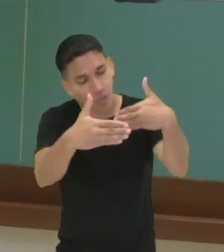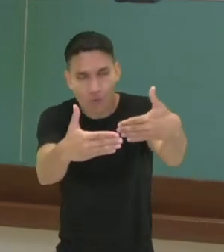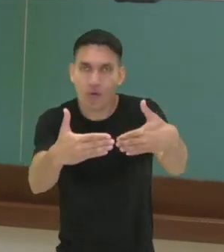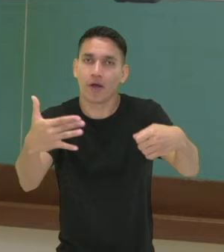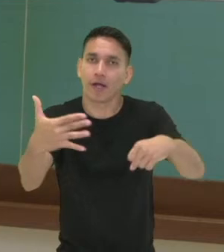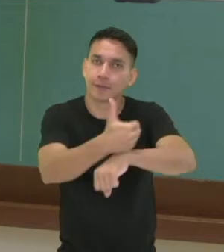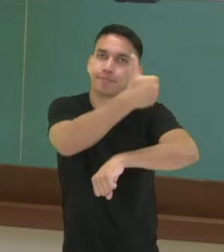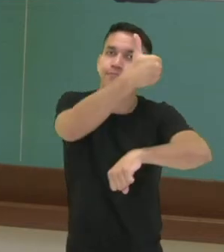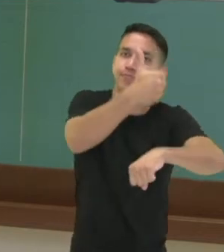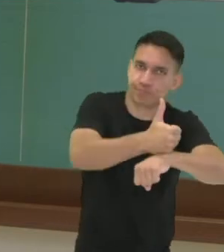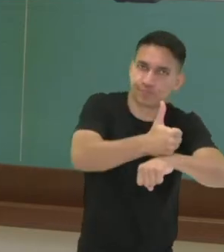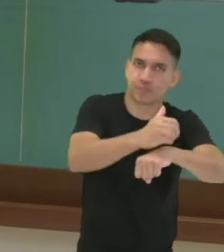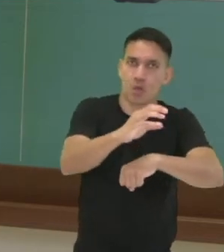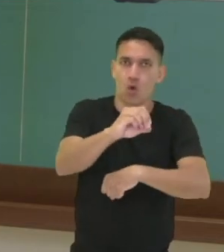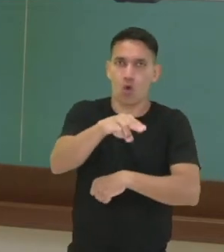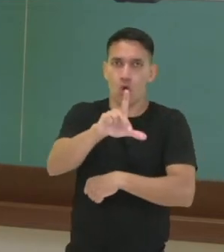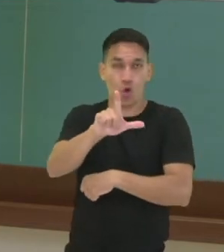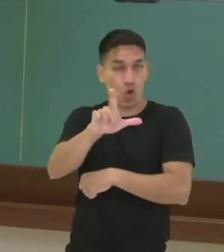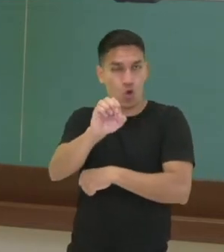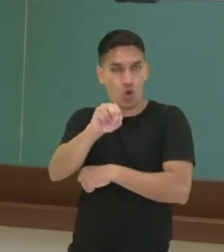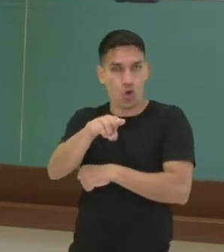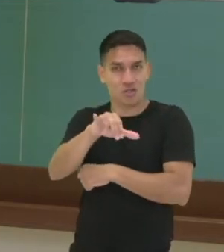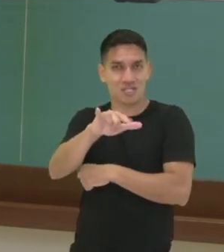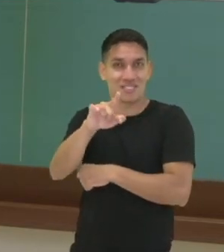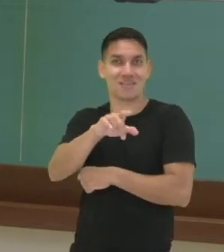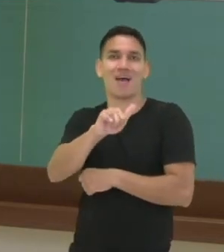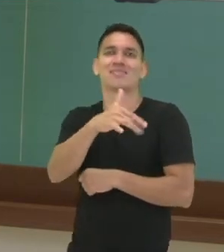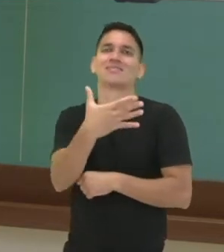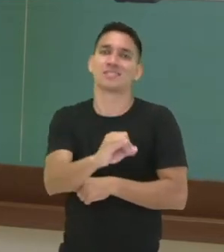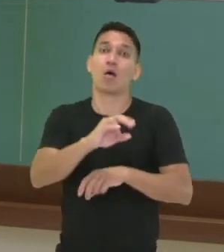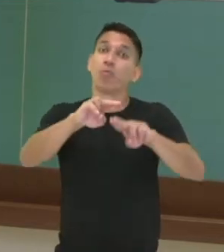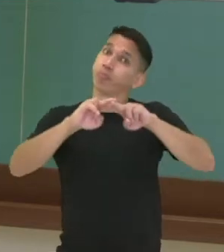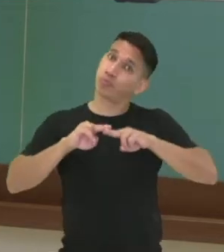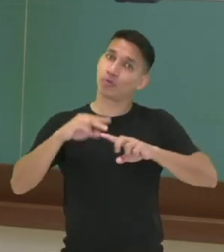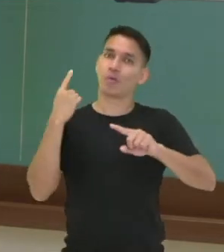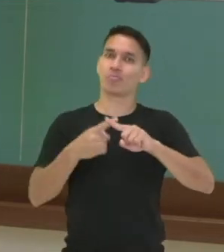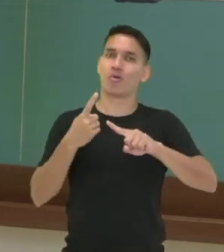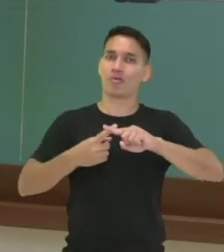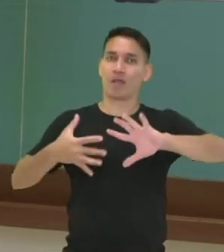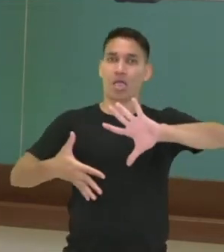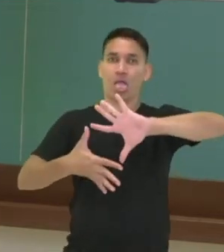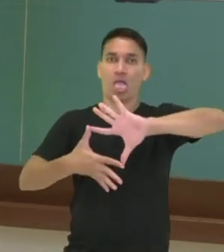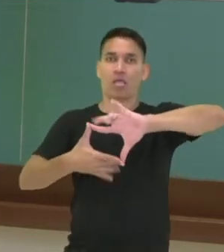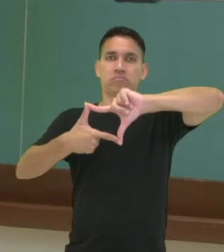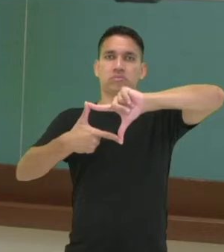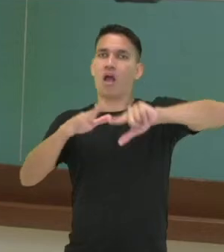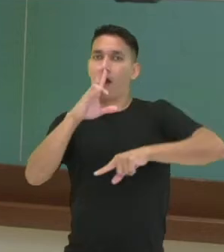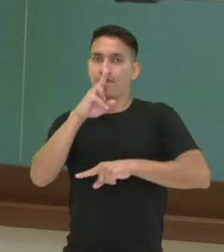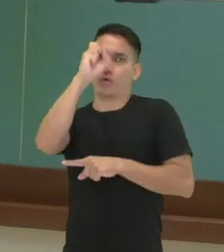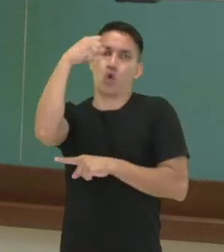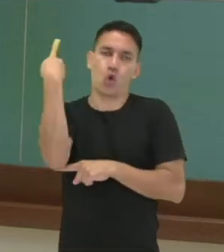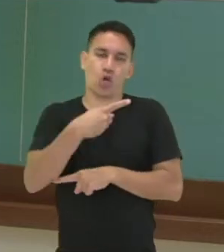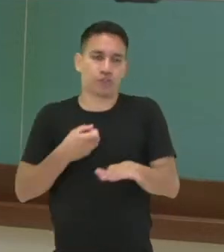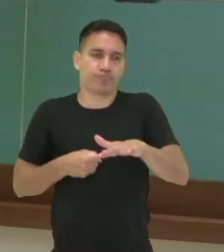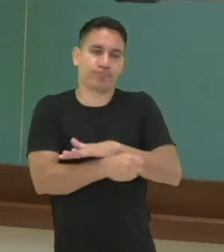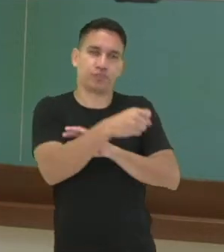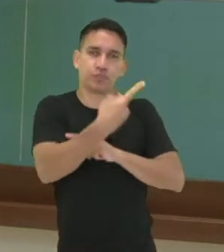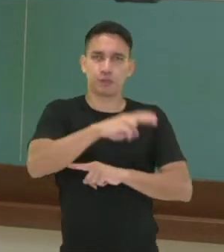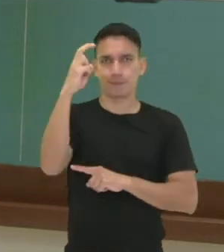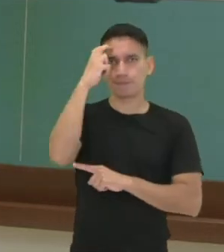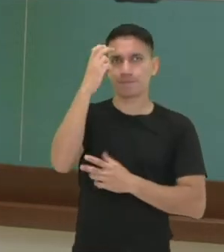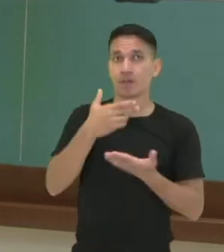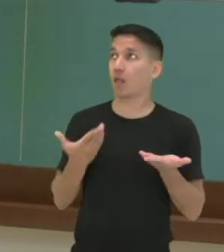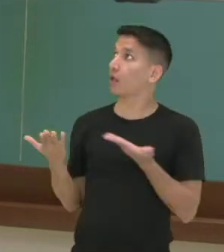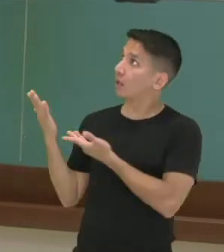Então, um forte reflexo do etnocentrismo aí colocado sobre a nossa cultura. Aqui a gente